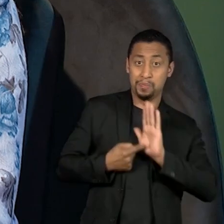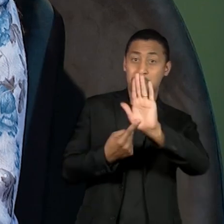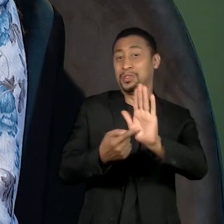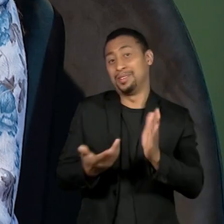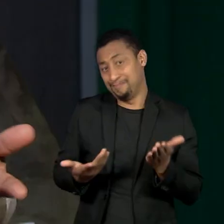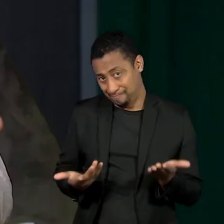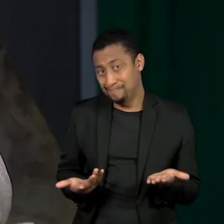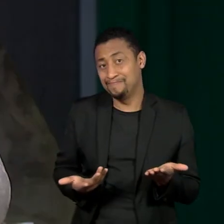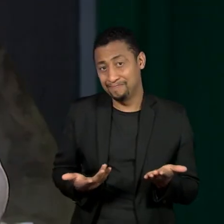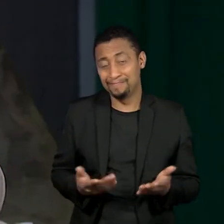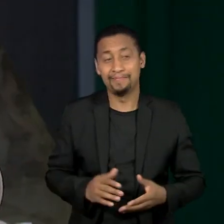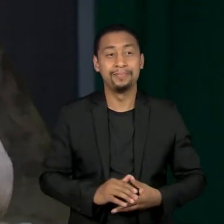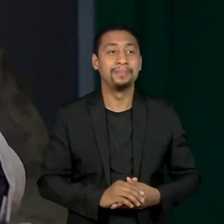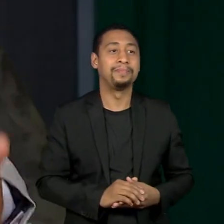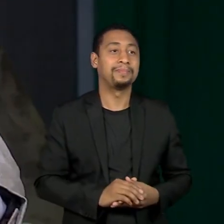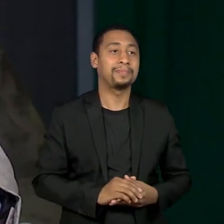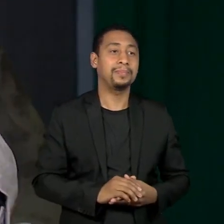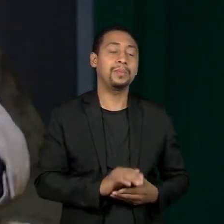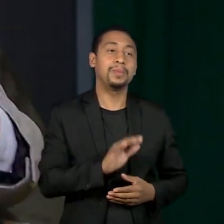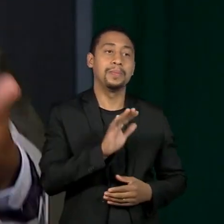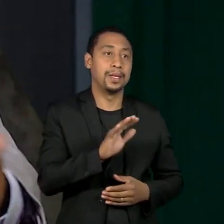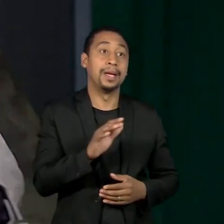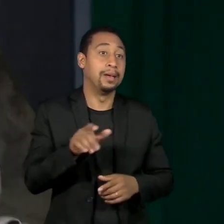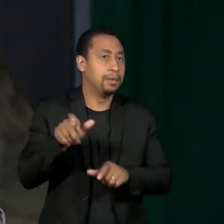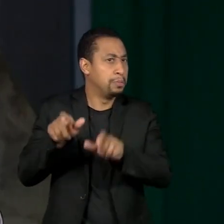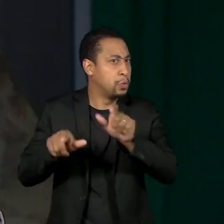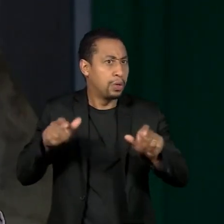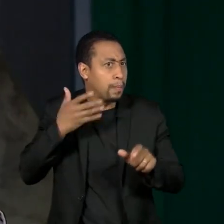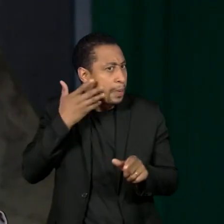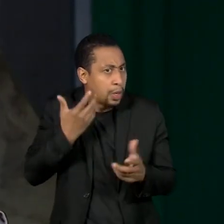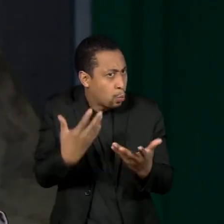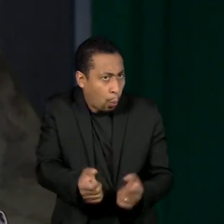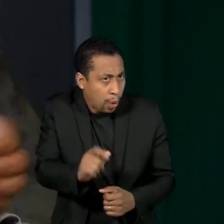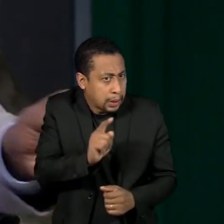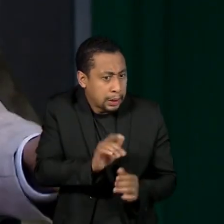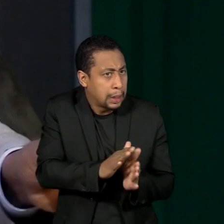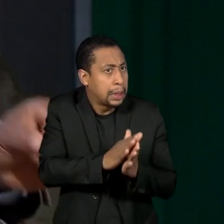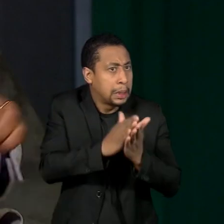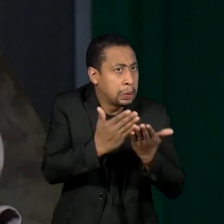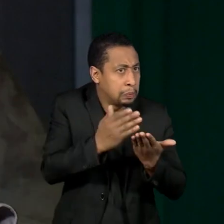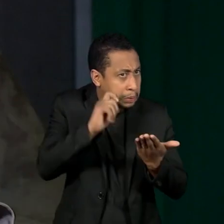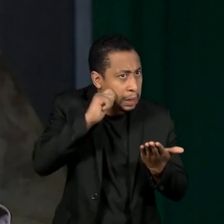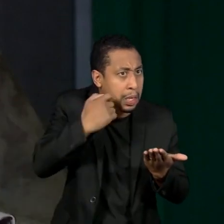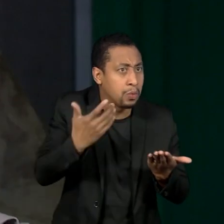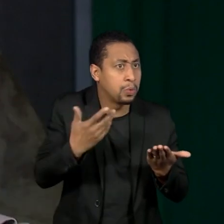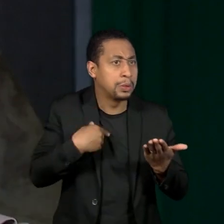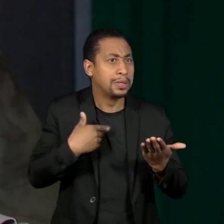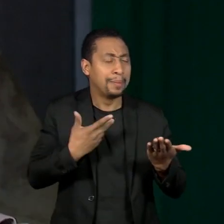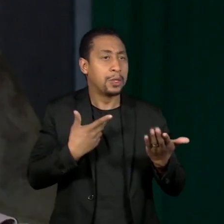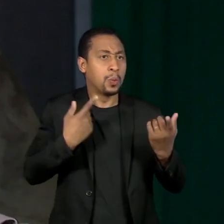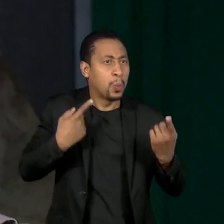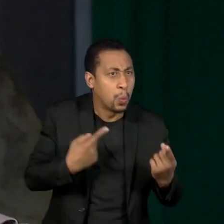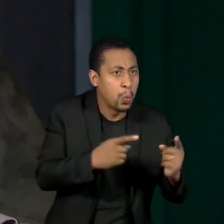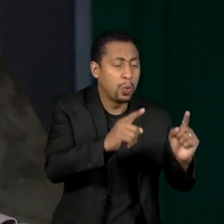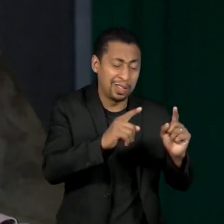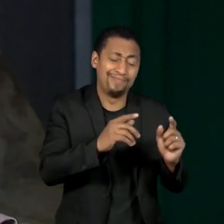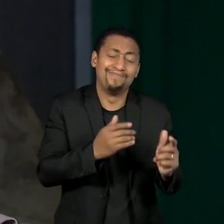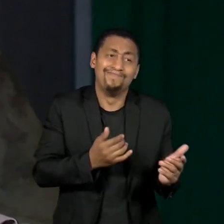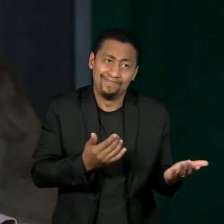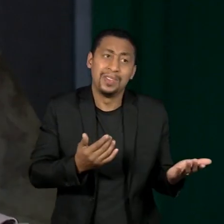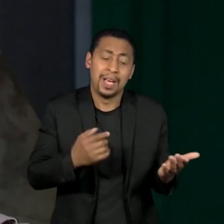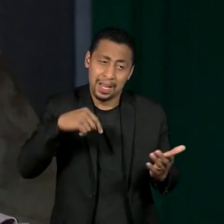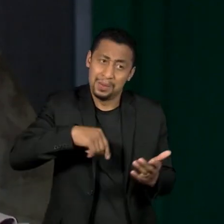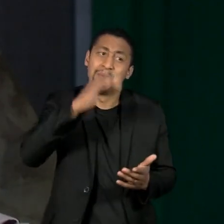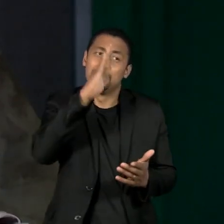gente. Aliás, esse não aceitar, essa luta e essa resistência tem essa presença negra na literatura do